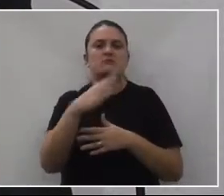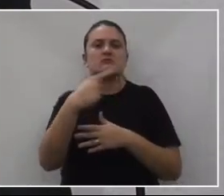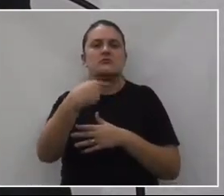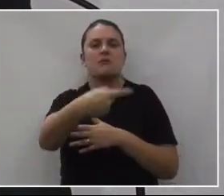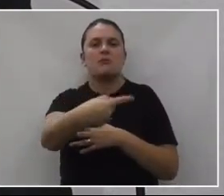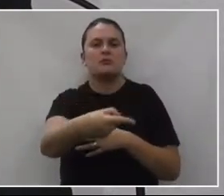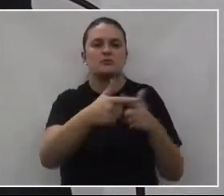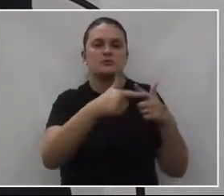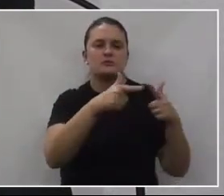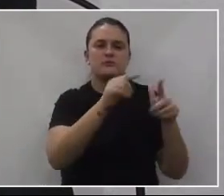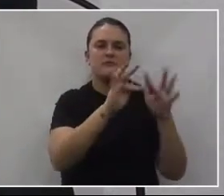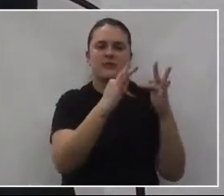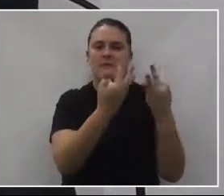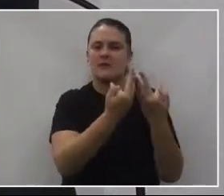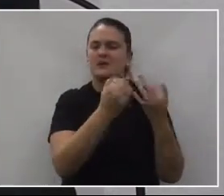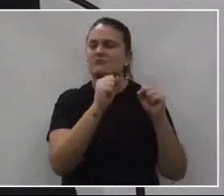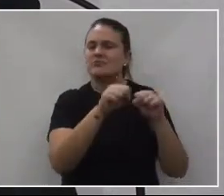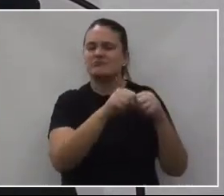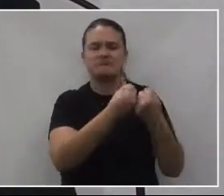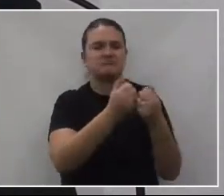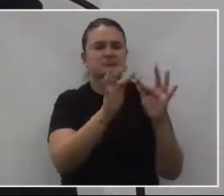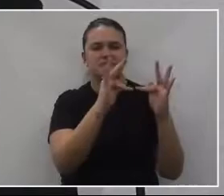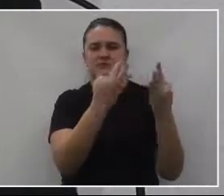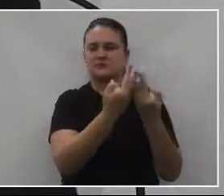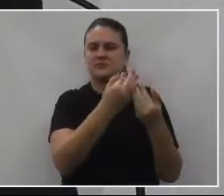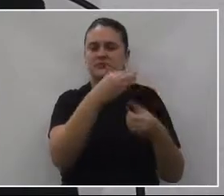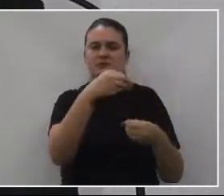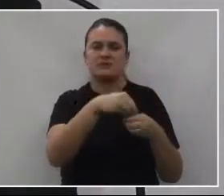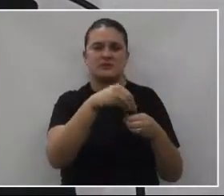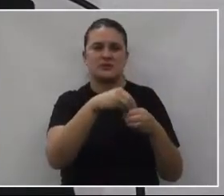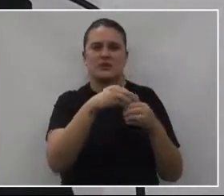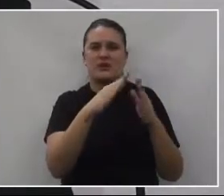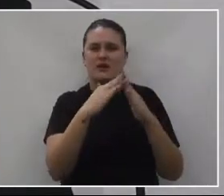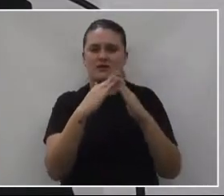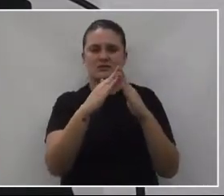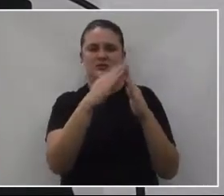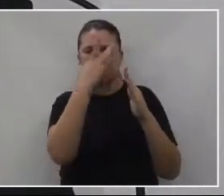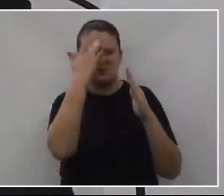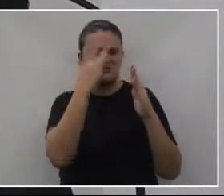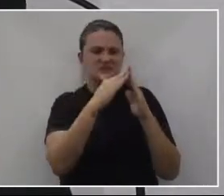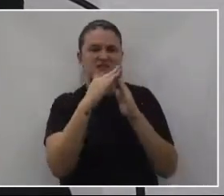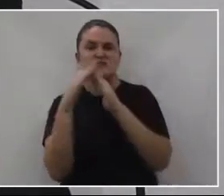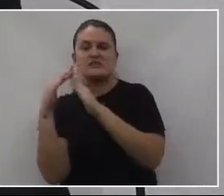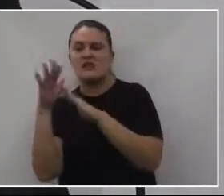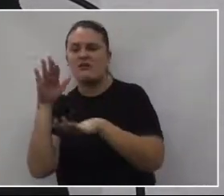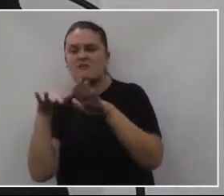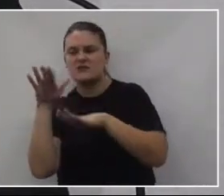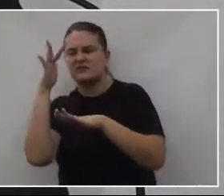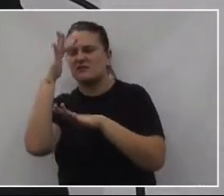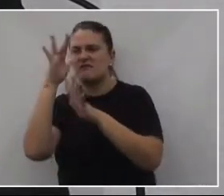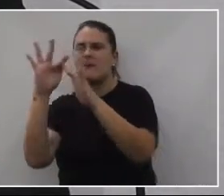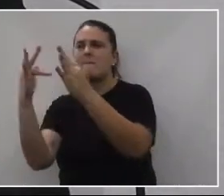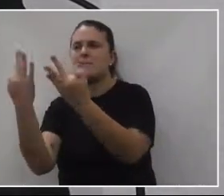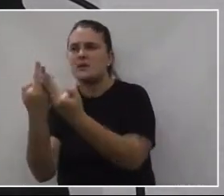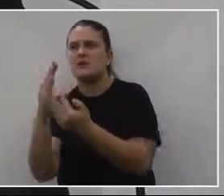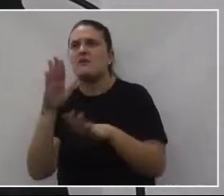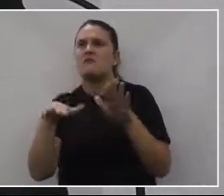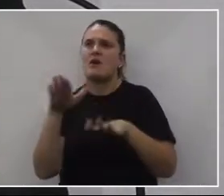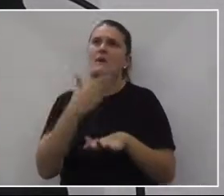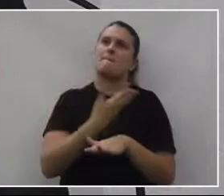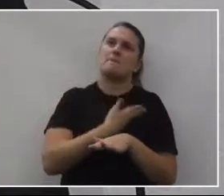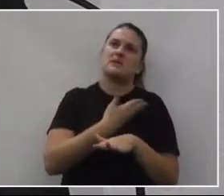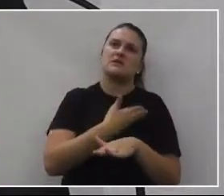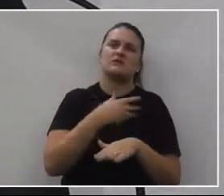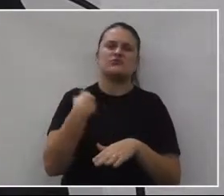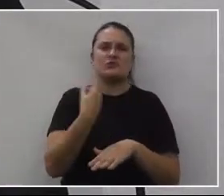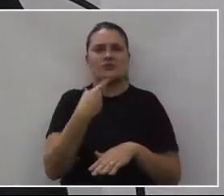núcleo familiar, as tragédias que ocorrem dentro das casas aí dos nossos vizinhos, muitas vezes de familiares, amigos. Sabe como